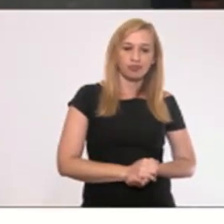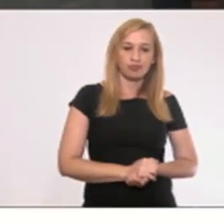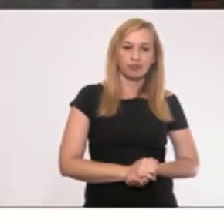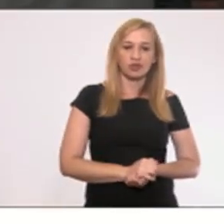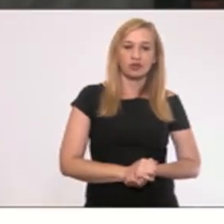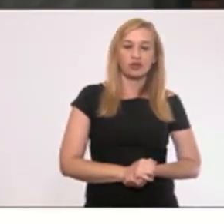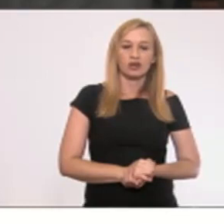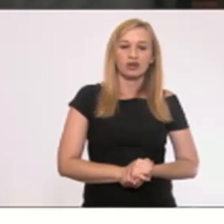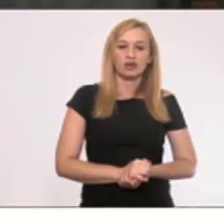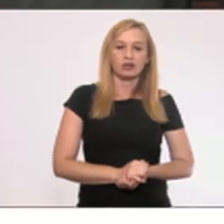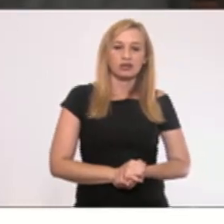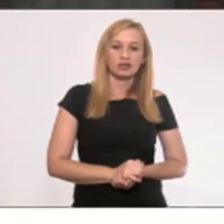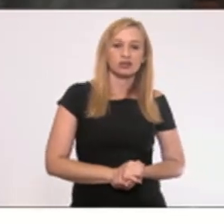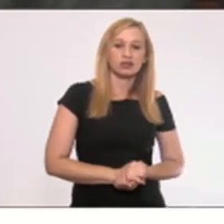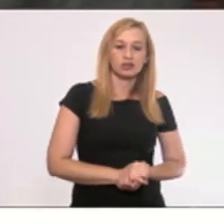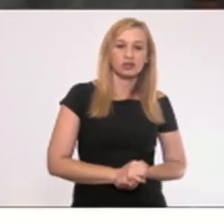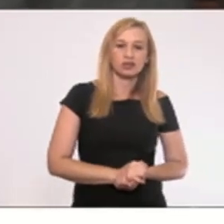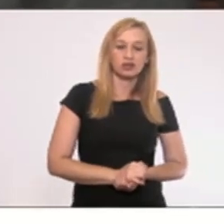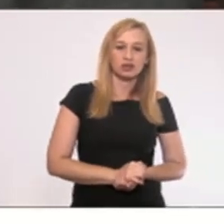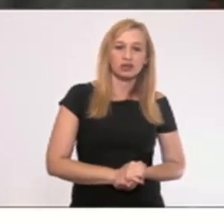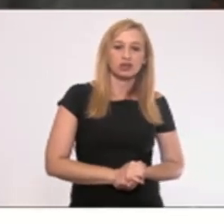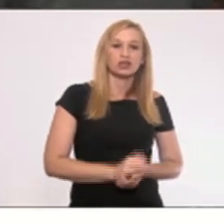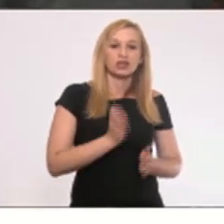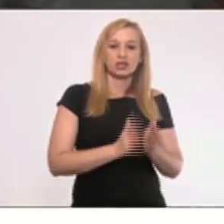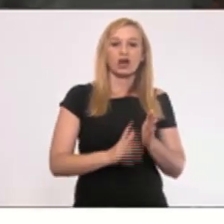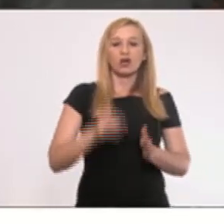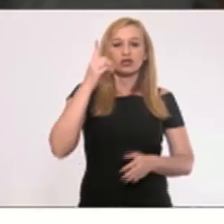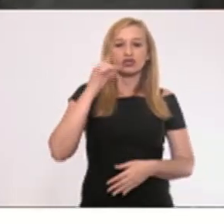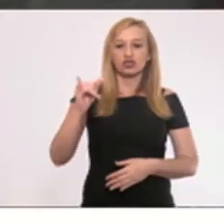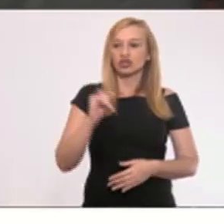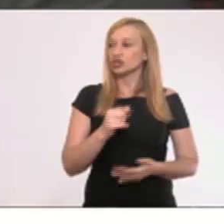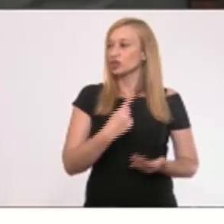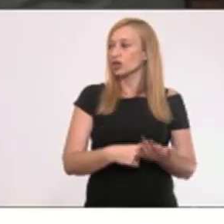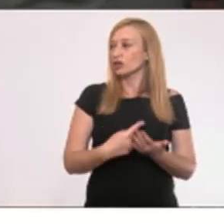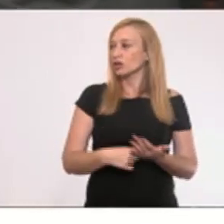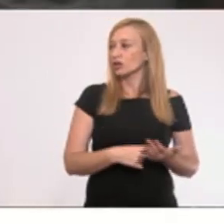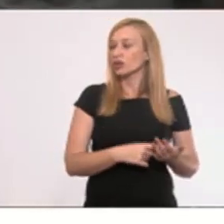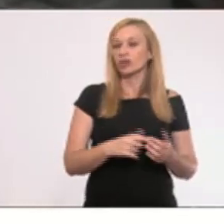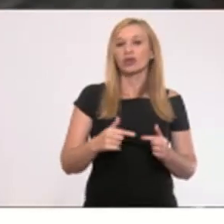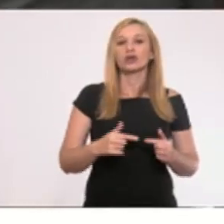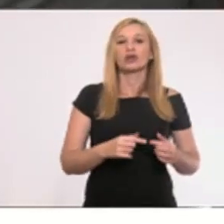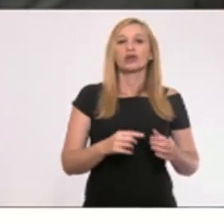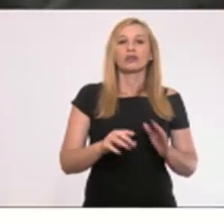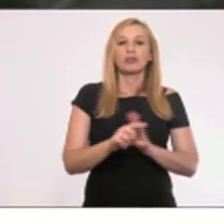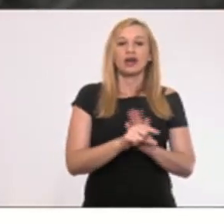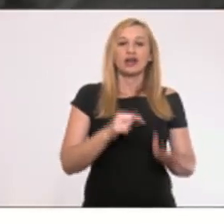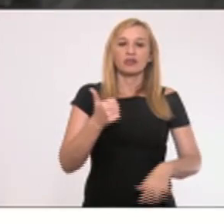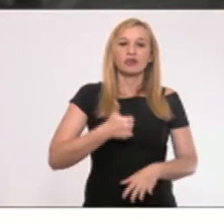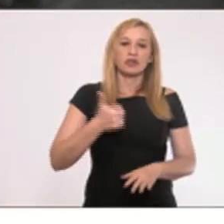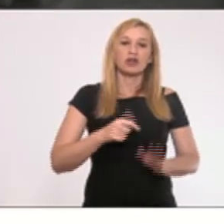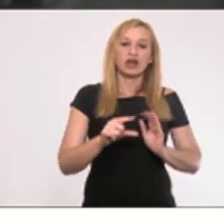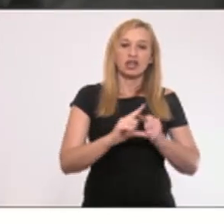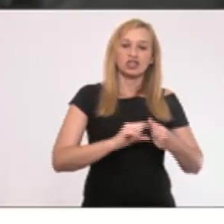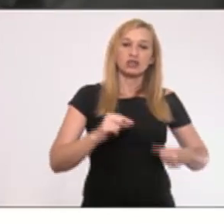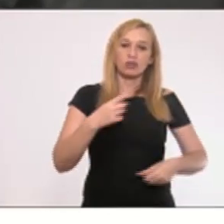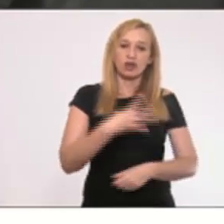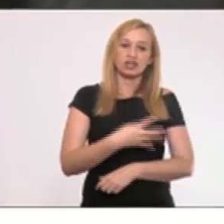94/2019, abstenção, deputado Valdec. Incluído na ordem do dia, de acordo com o parágrafo 1º do artigo